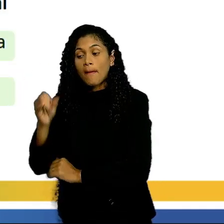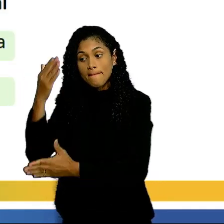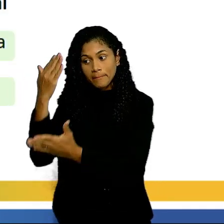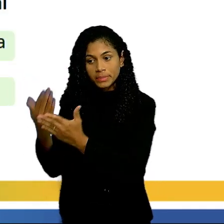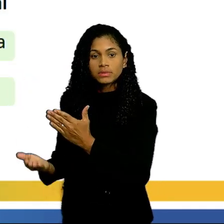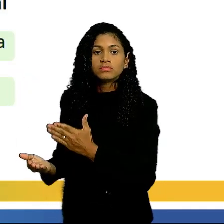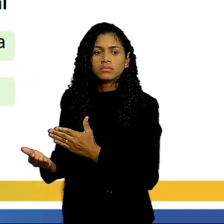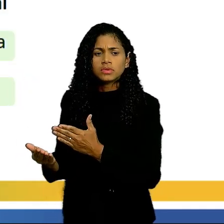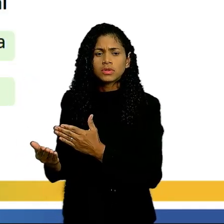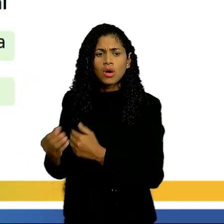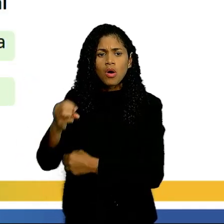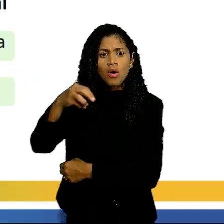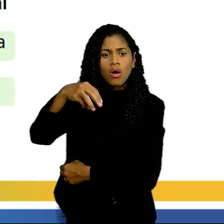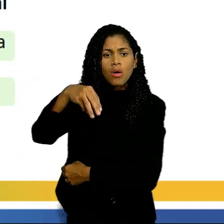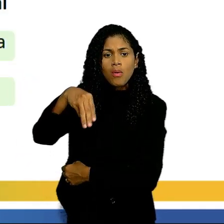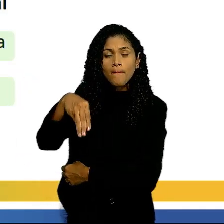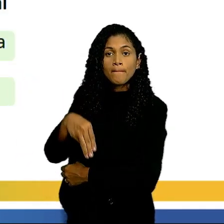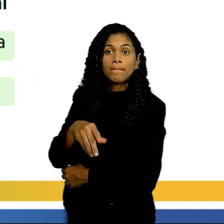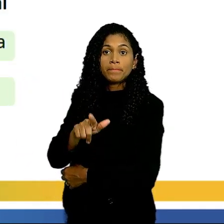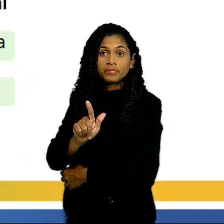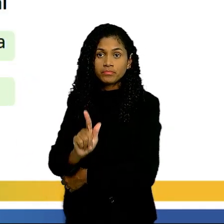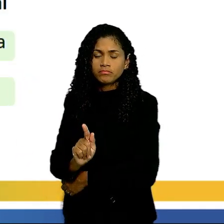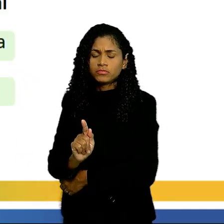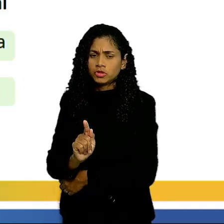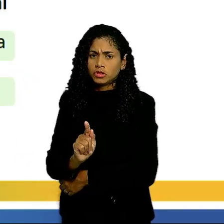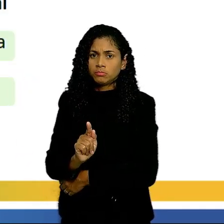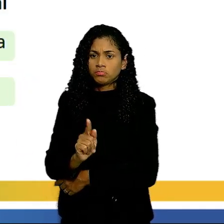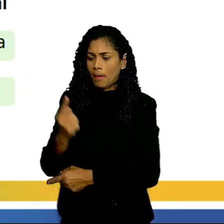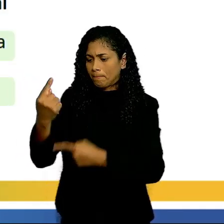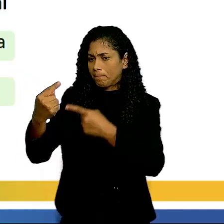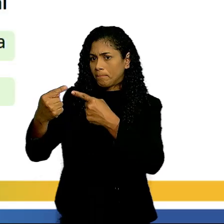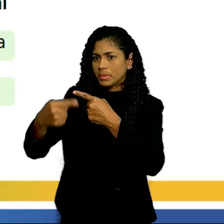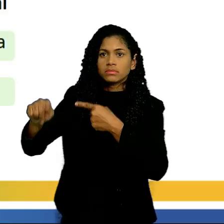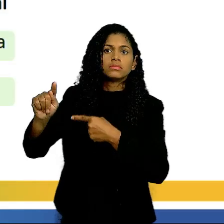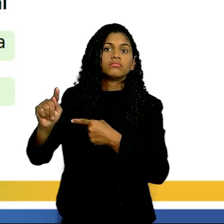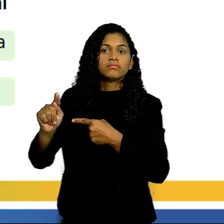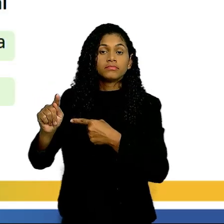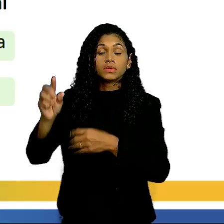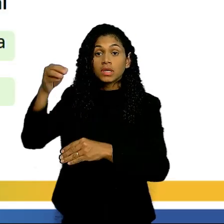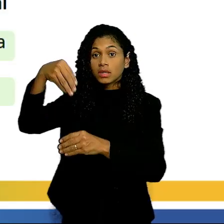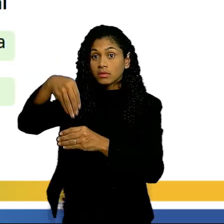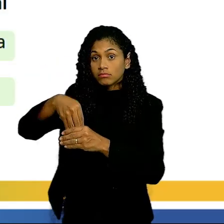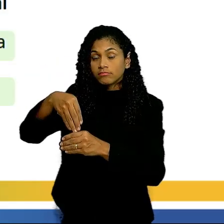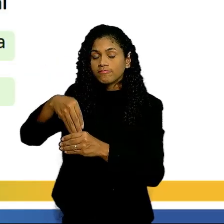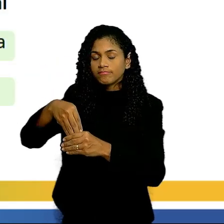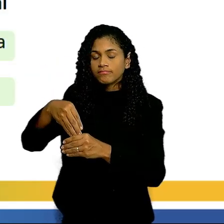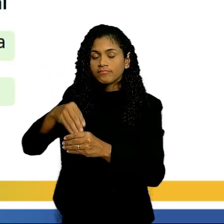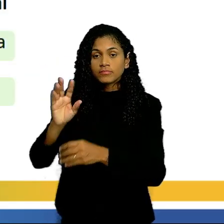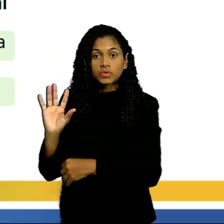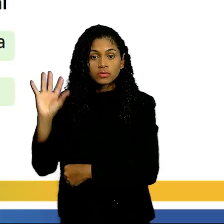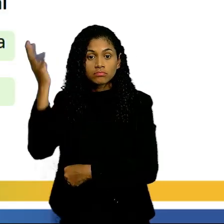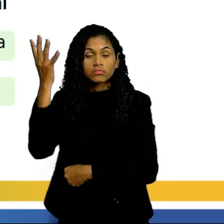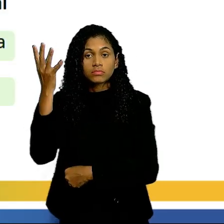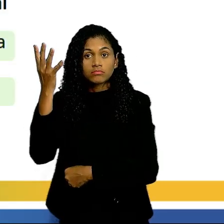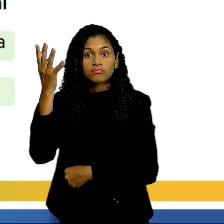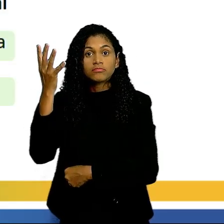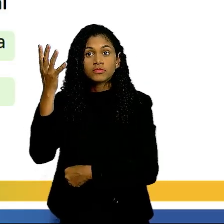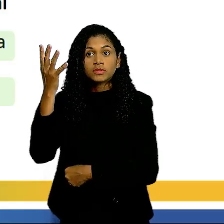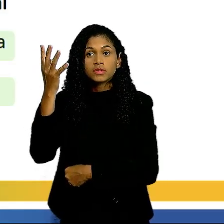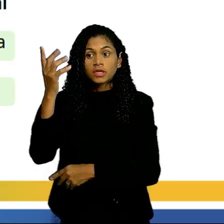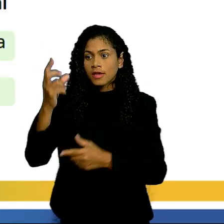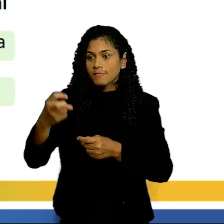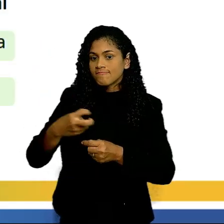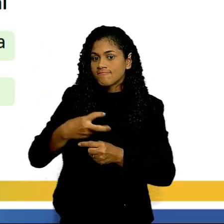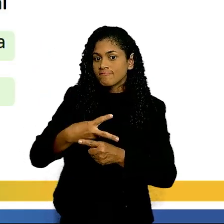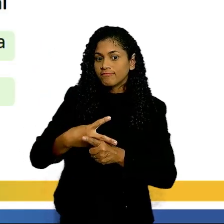houve ali uma rusga entre eles. As eleições aconteceram e quem ganhou o pleito foi o Júlio Prestes,